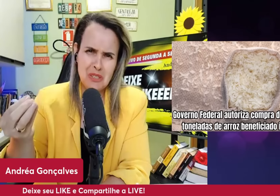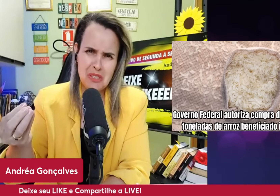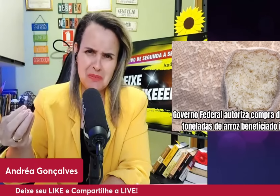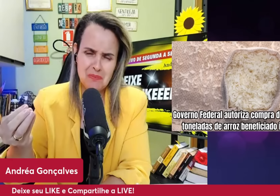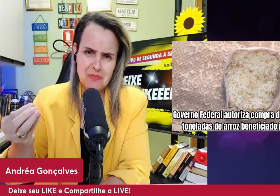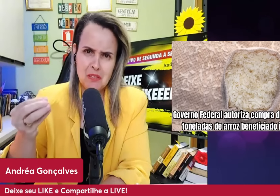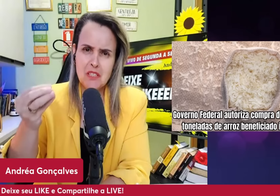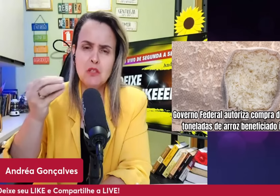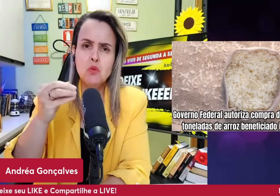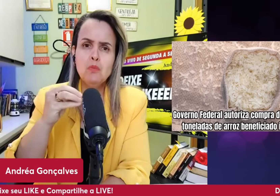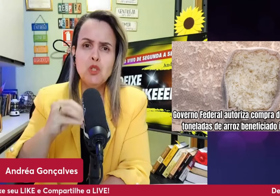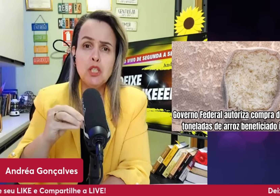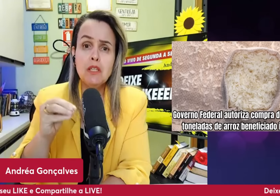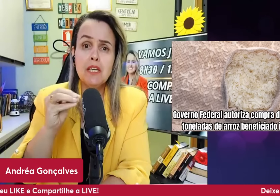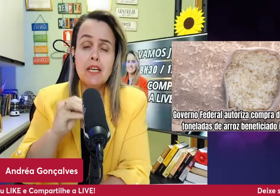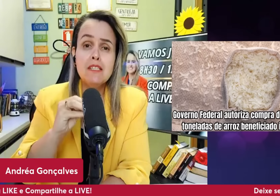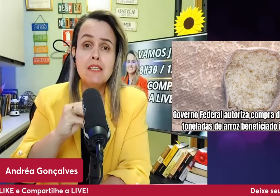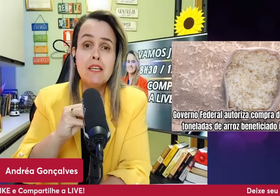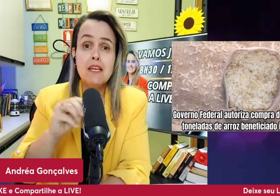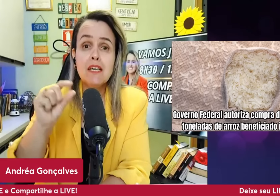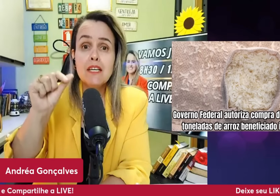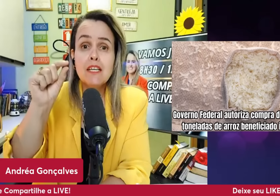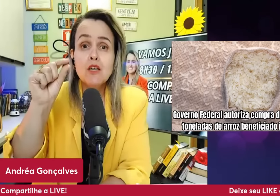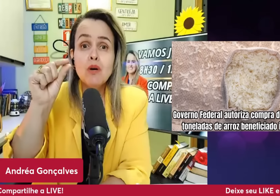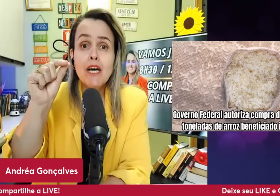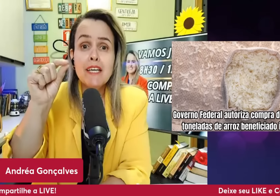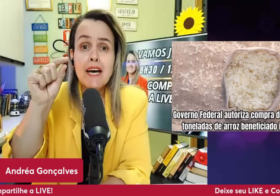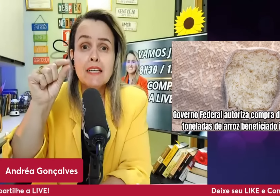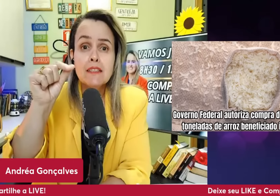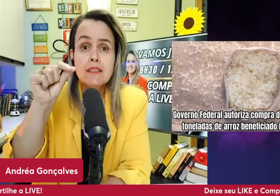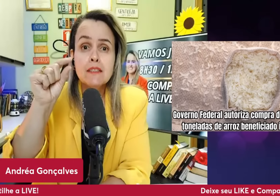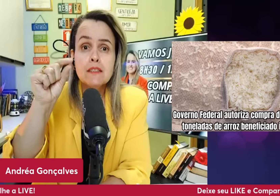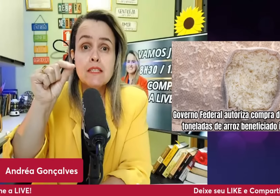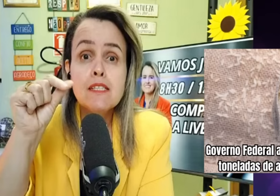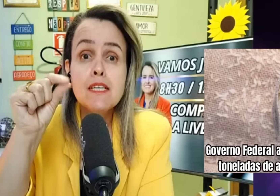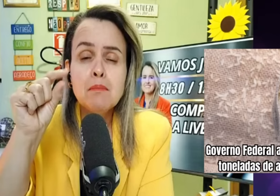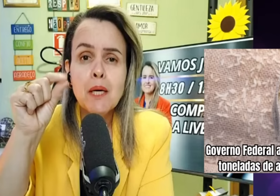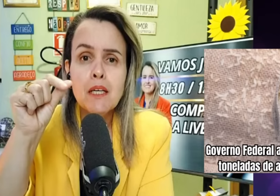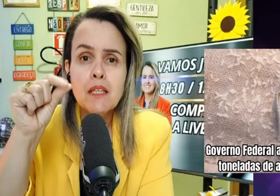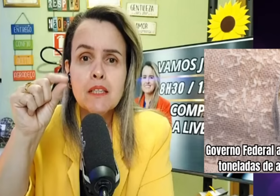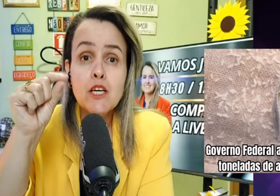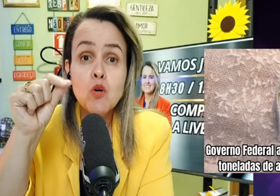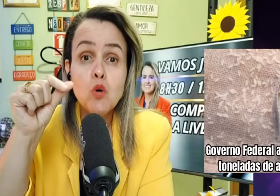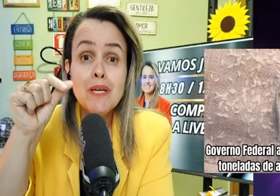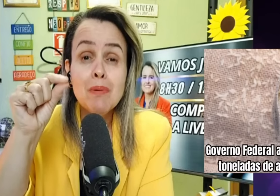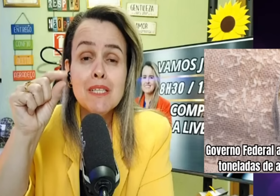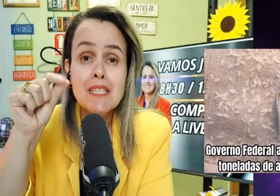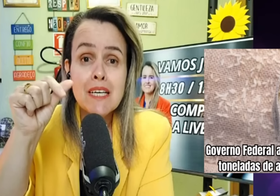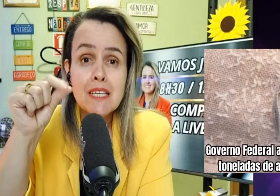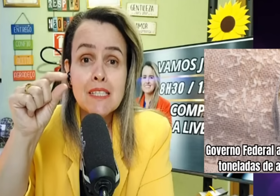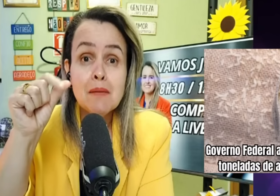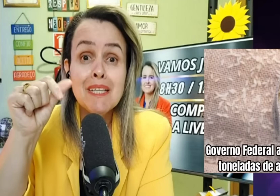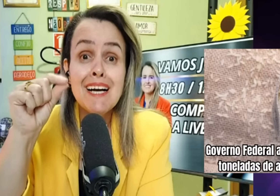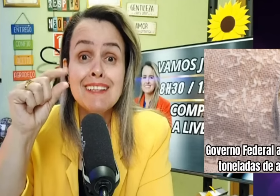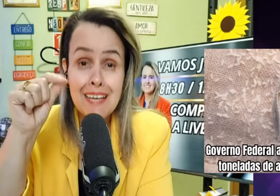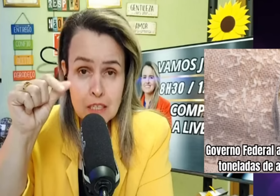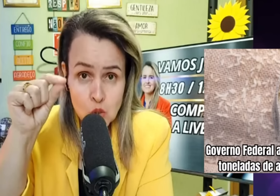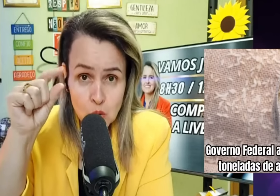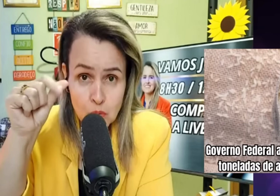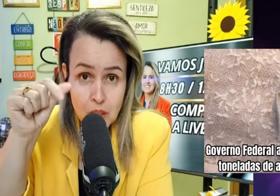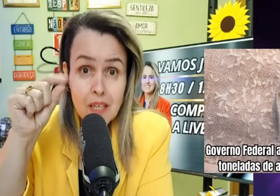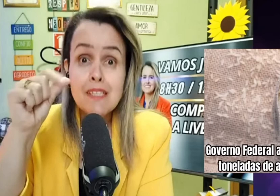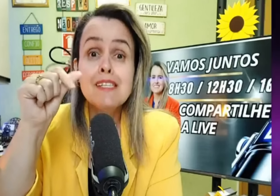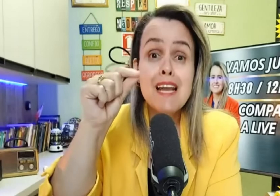não gente isso é tudo mentira daqueles que queriam ganhar em cima da economia brasileira em cima da